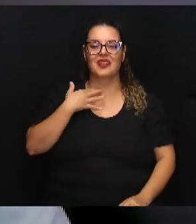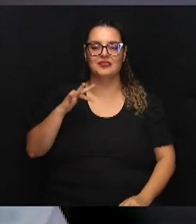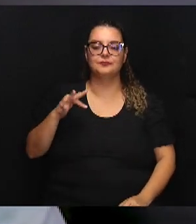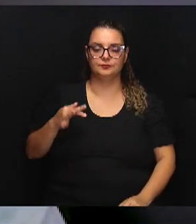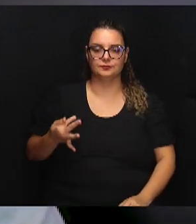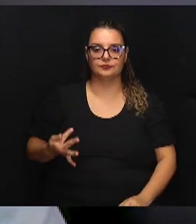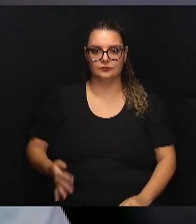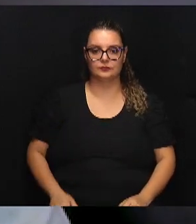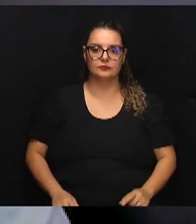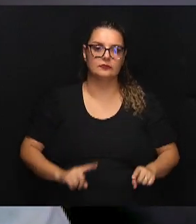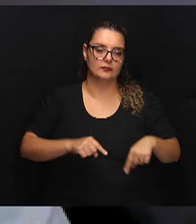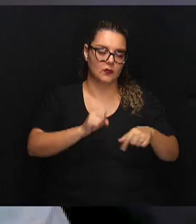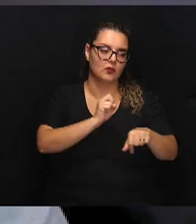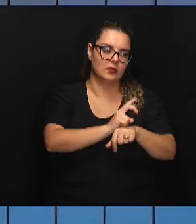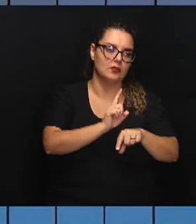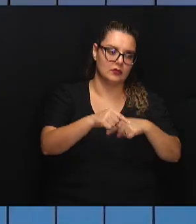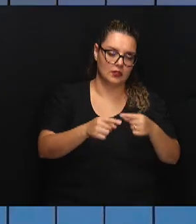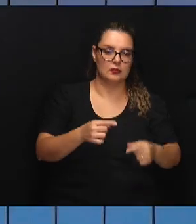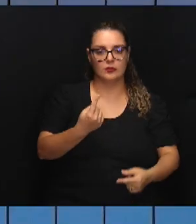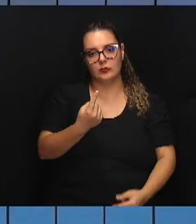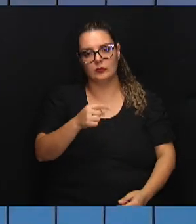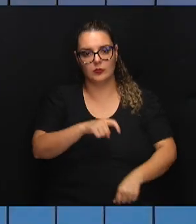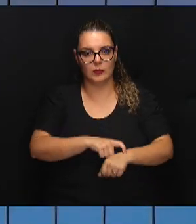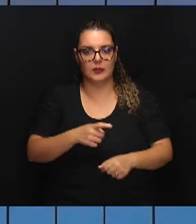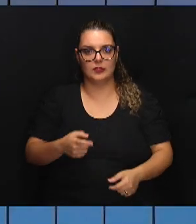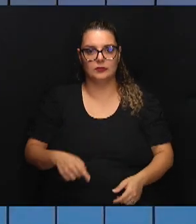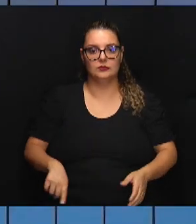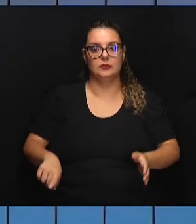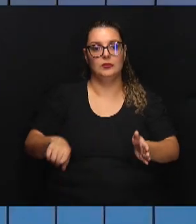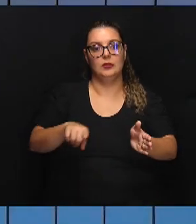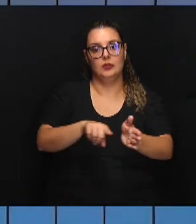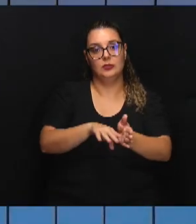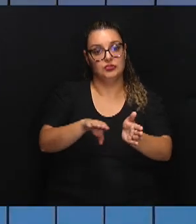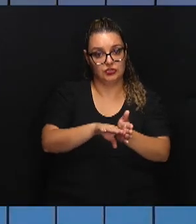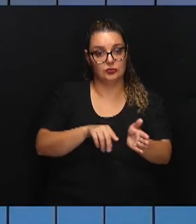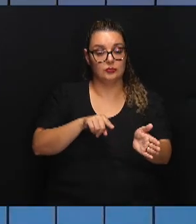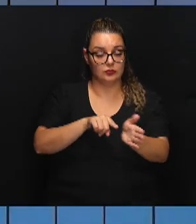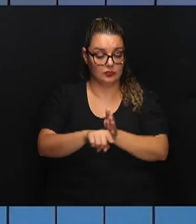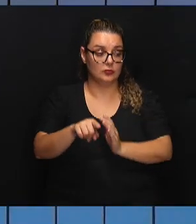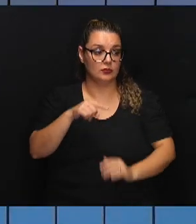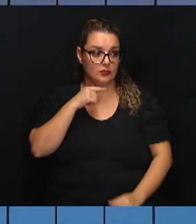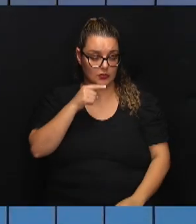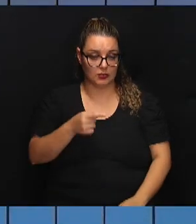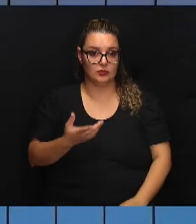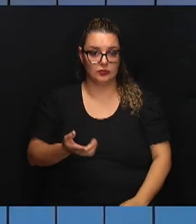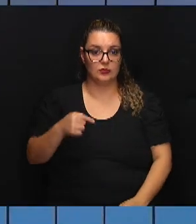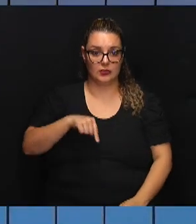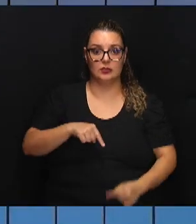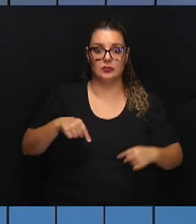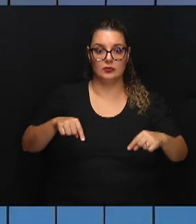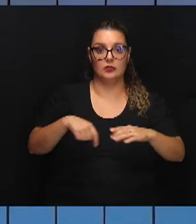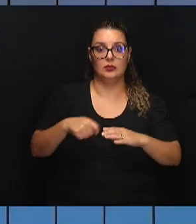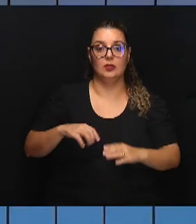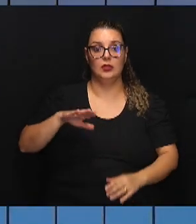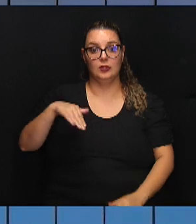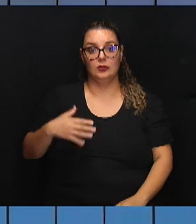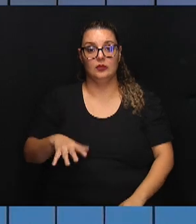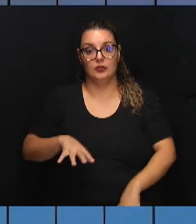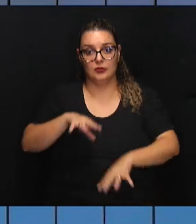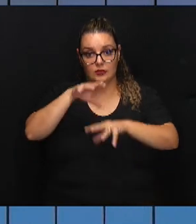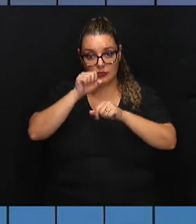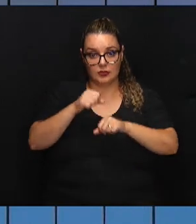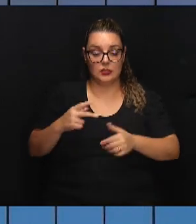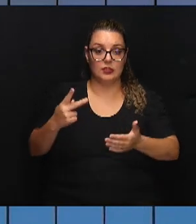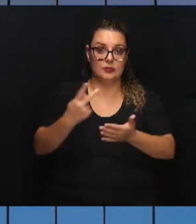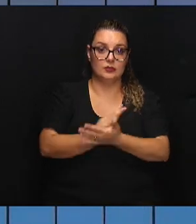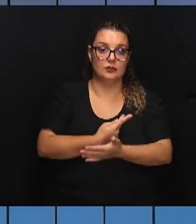na garganta. Doutor, também chegou uma dúvida para a gente aqui no estúdio sobre quando a pessoa respira errado,